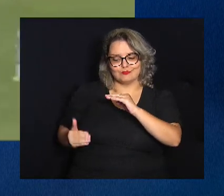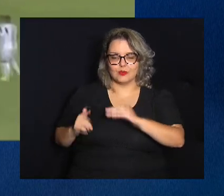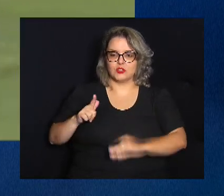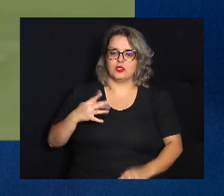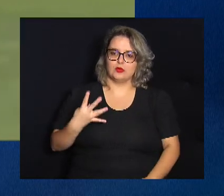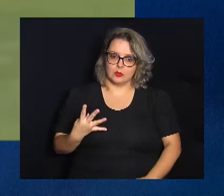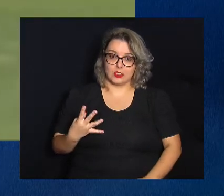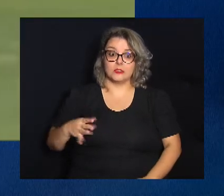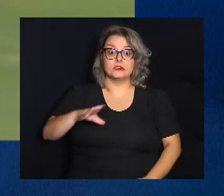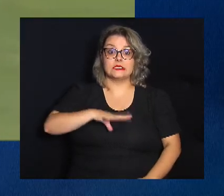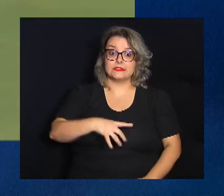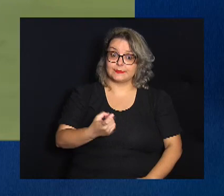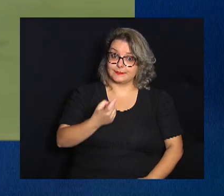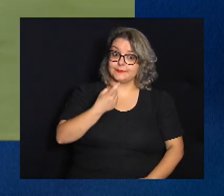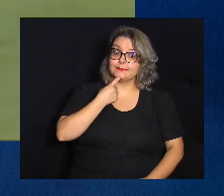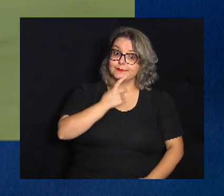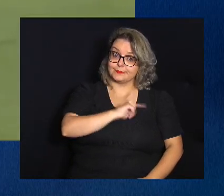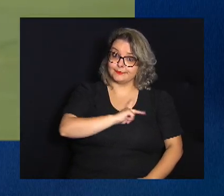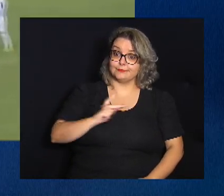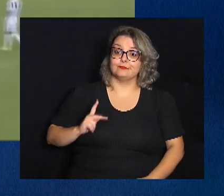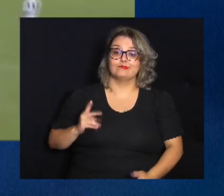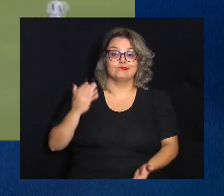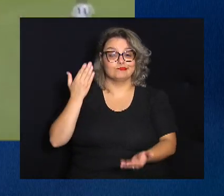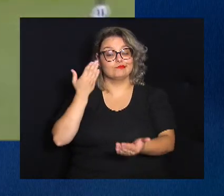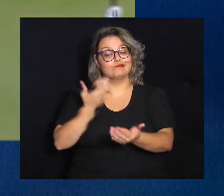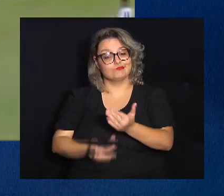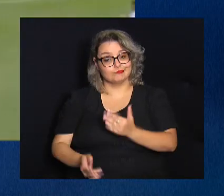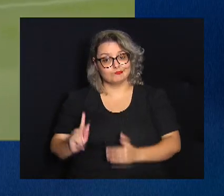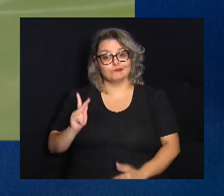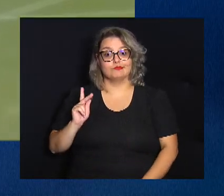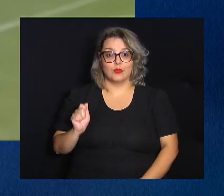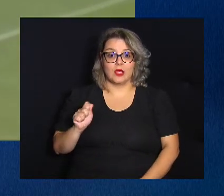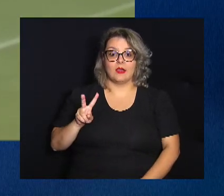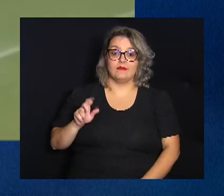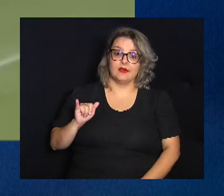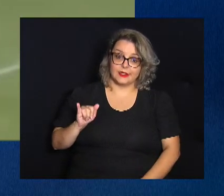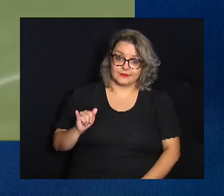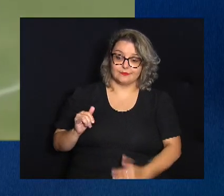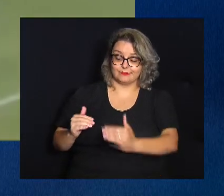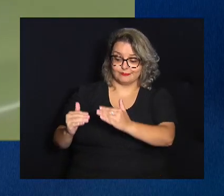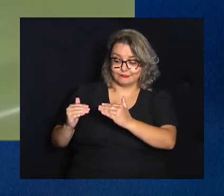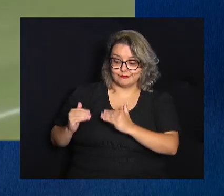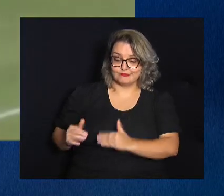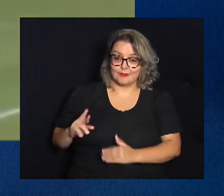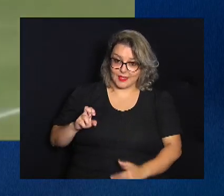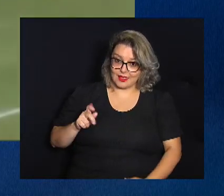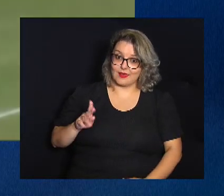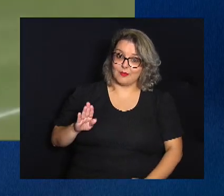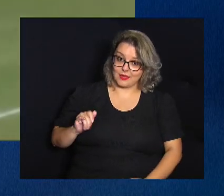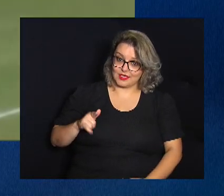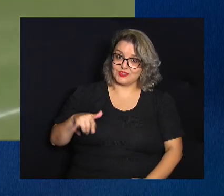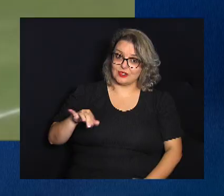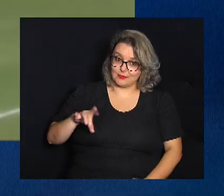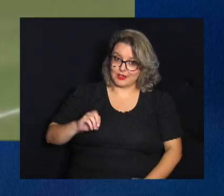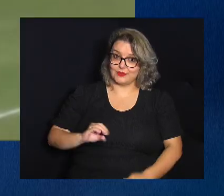Em Campinas, Ponte Preta perde do Avaí e entra na zona de rebaixamento da Série